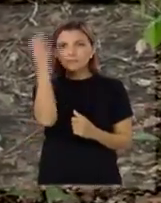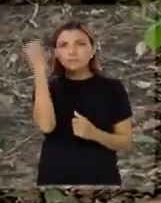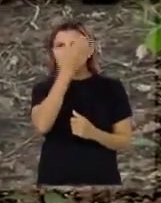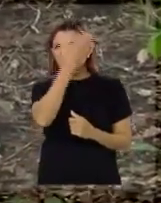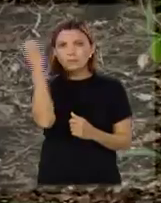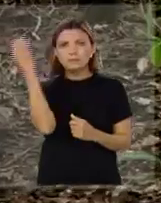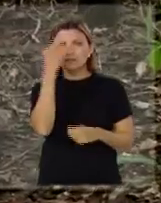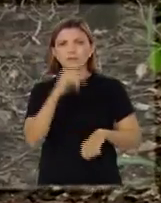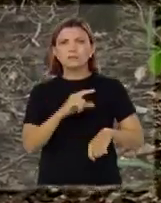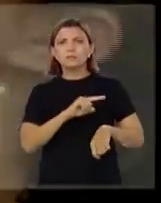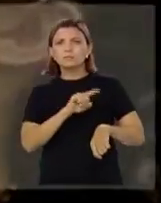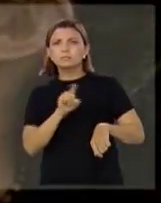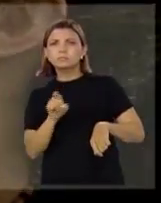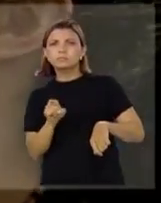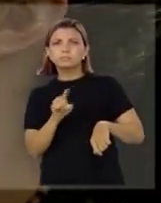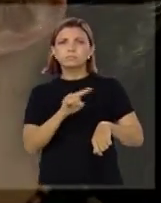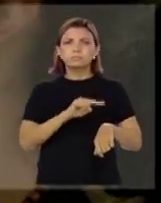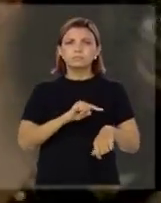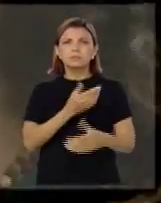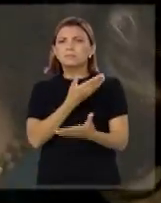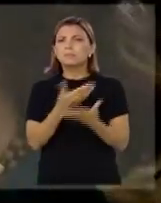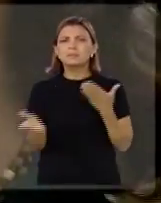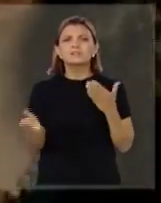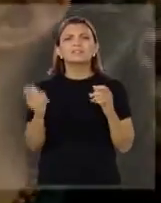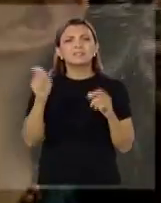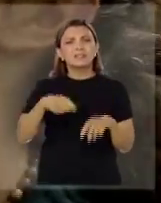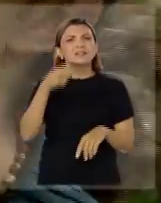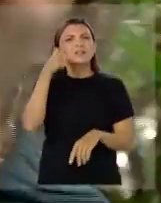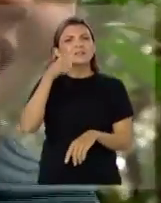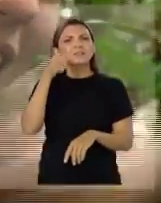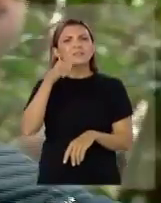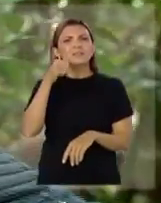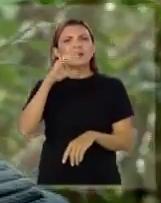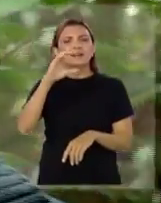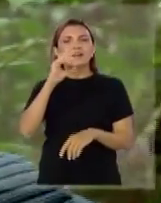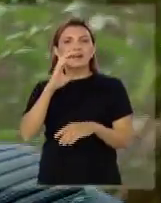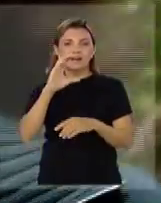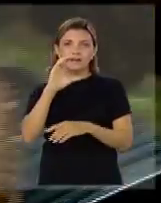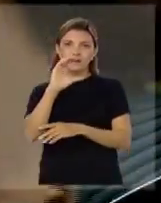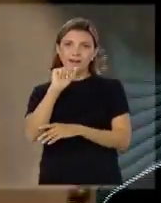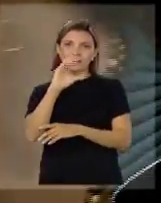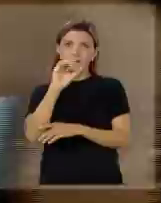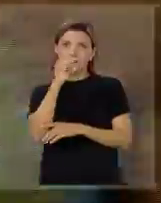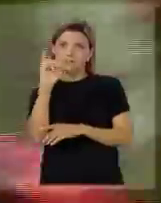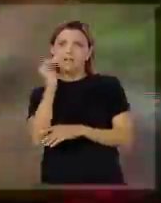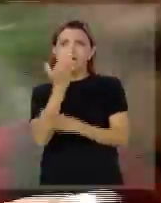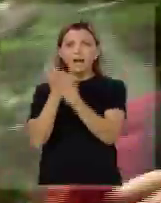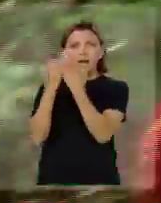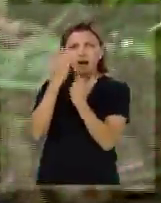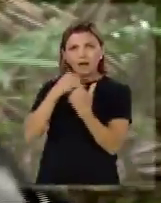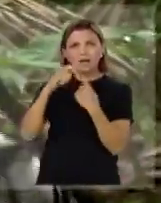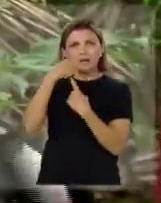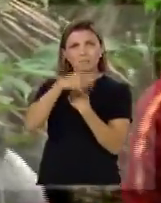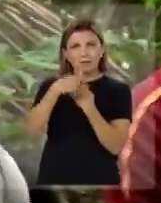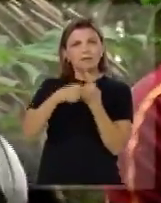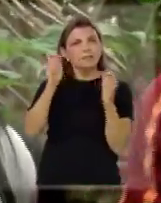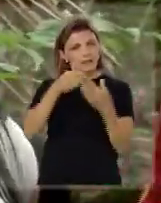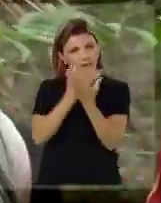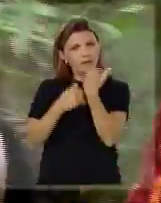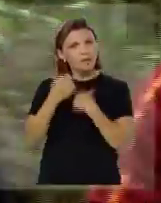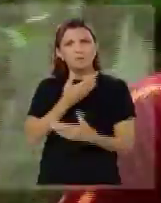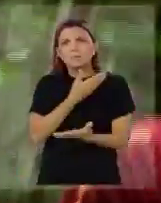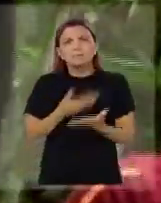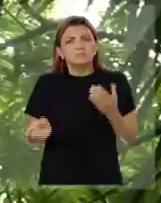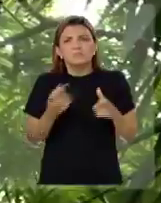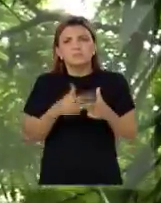Gente, esqueci minha bússola no barco. Relaxa, Marta, porque se a gente ficar perdido aqui, a gente tem açaí e banana pra comer pro resto da vida. É? E por falar